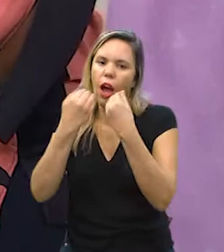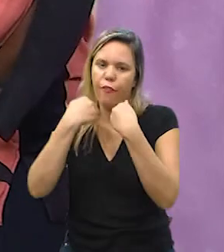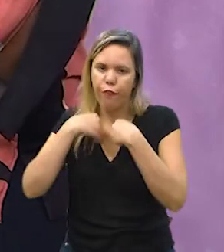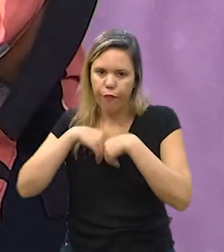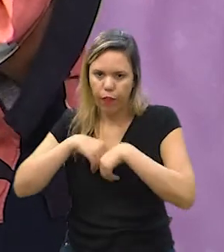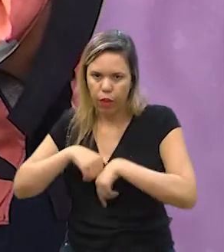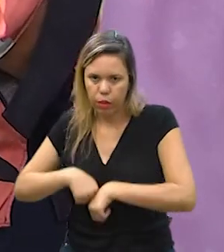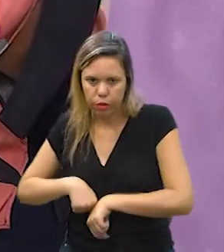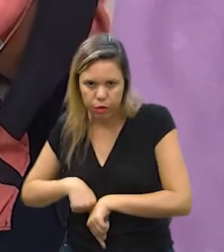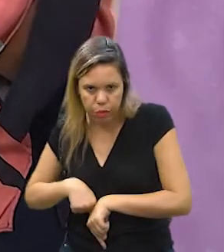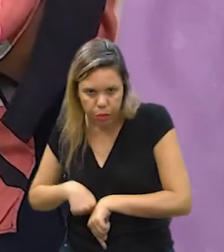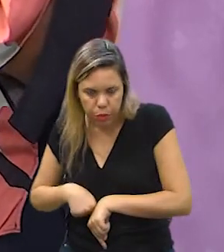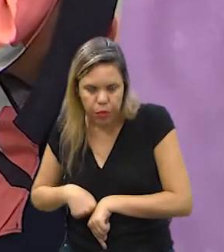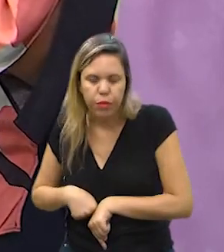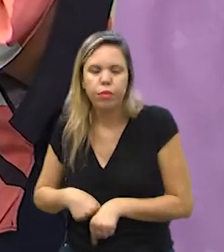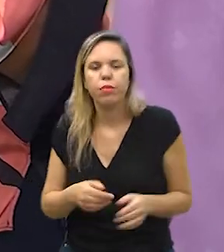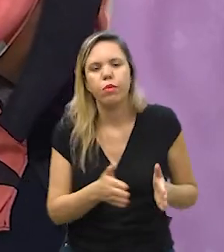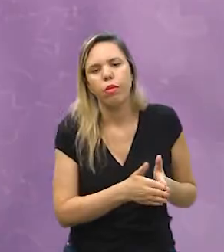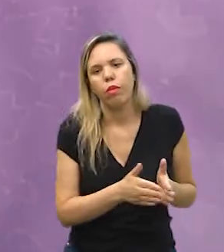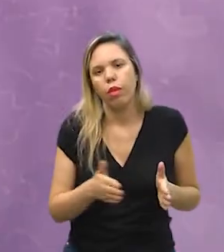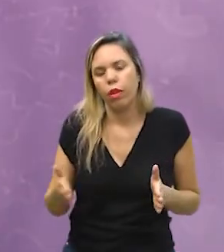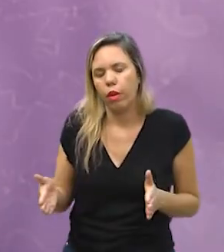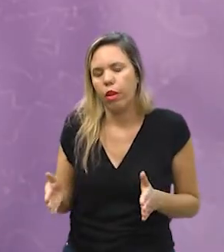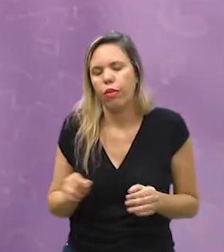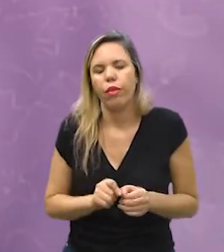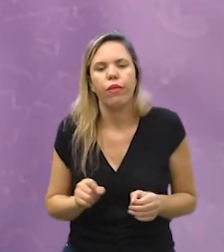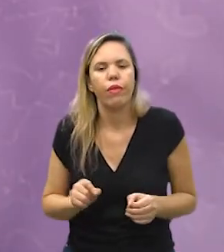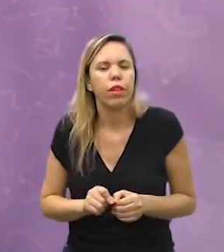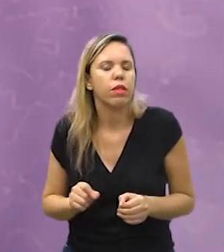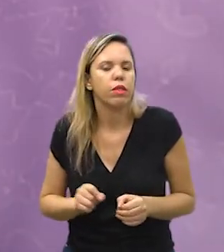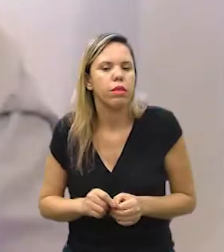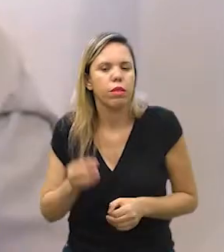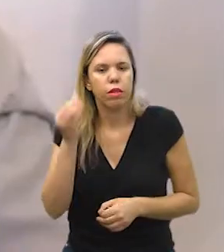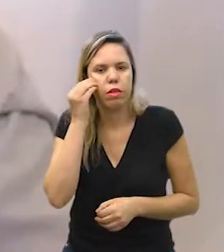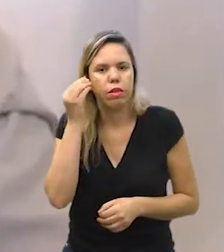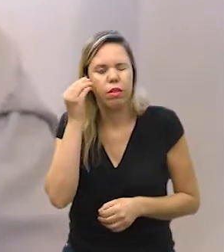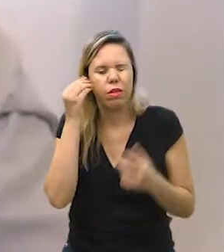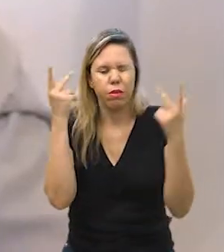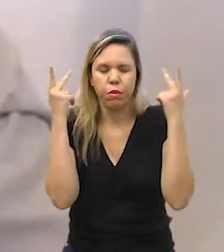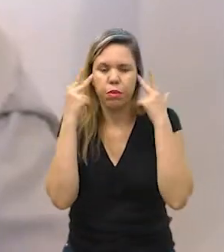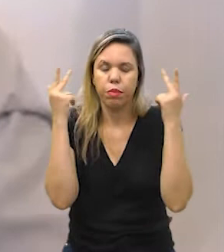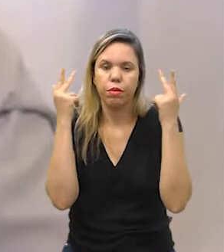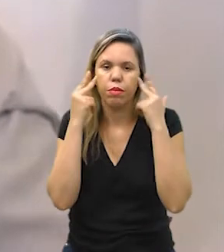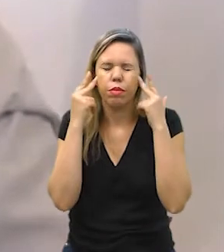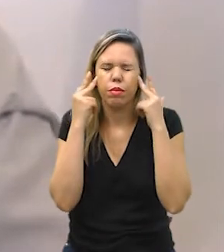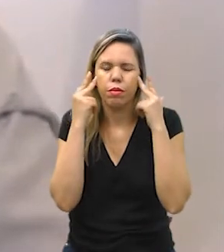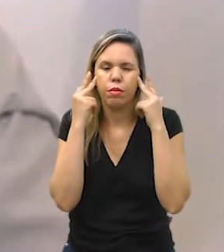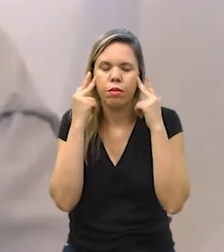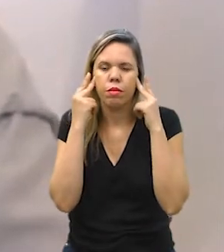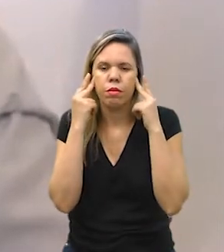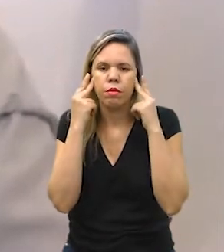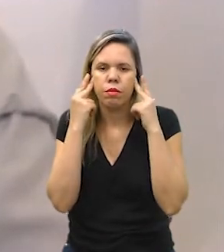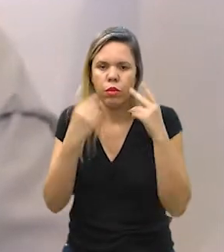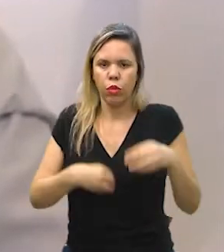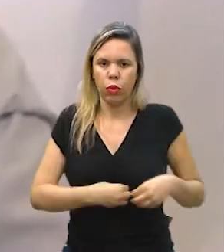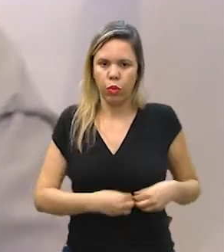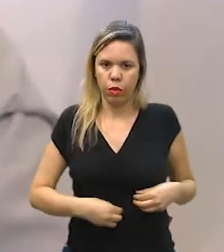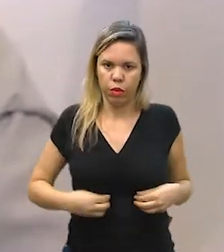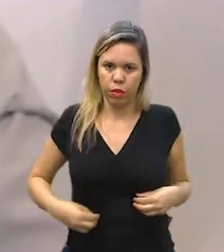para dentro. Então, nesse período, o que ele vai fazer? Ele vai tentar normalizar a flora